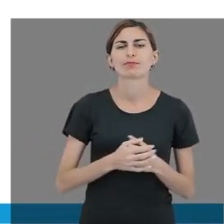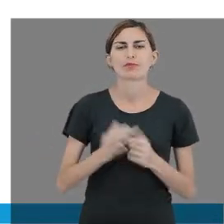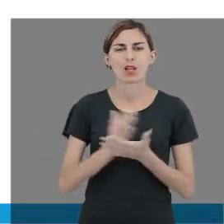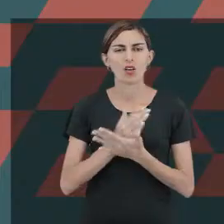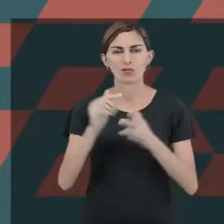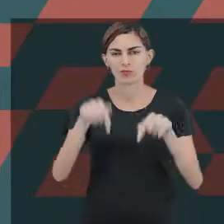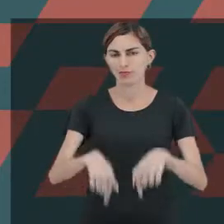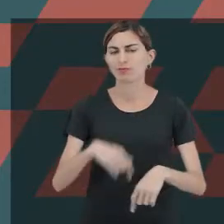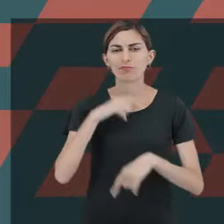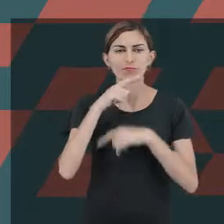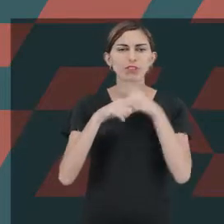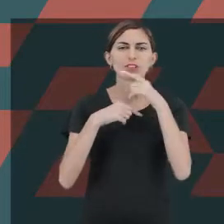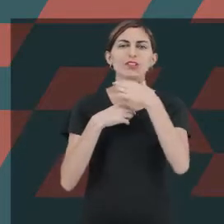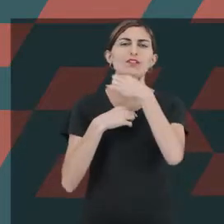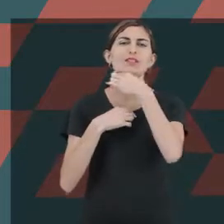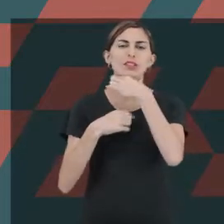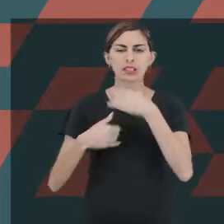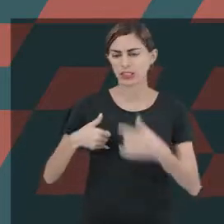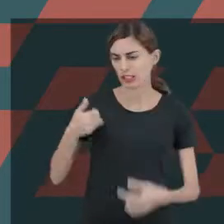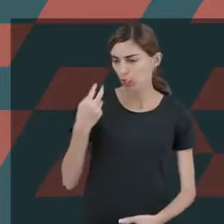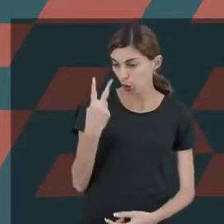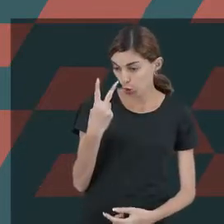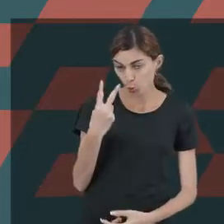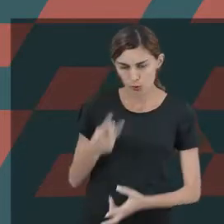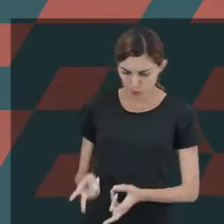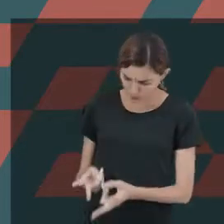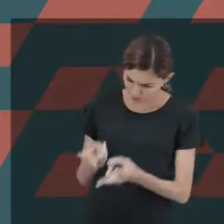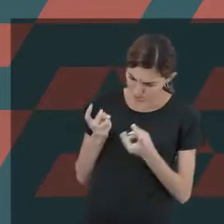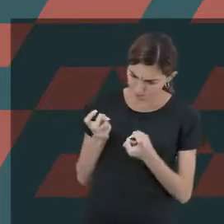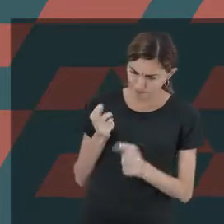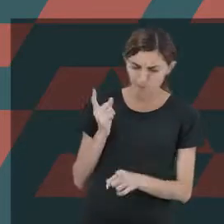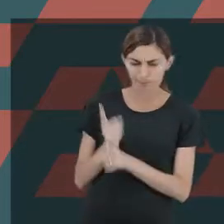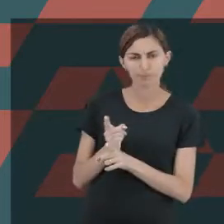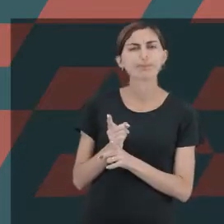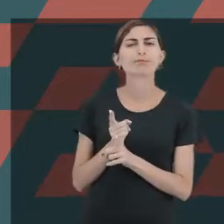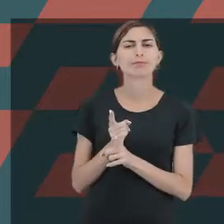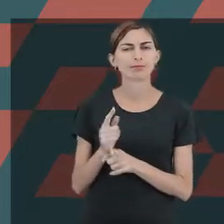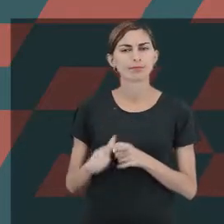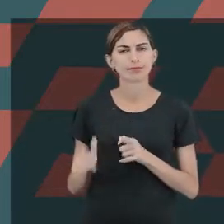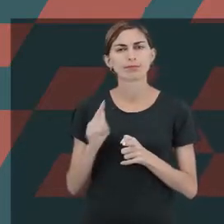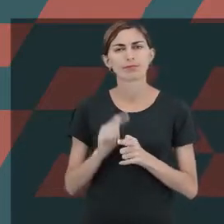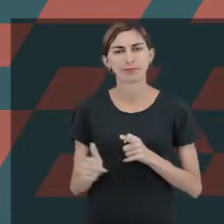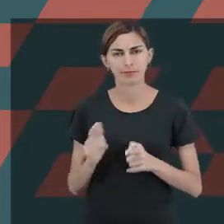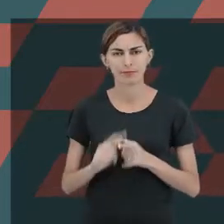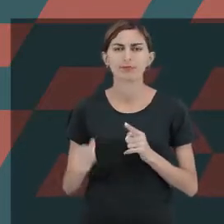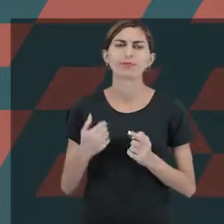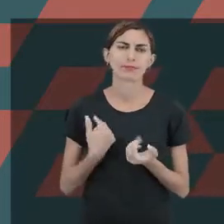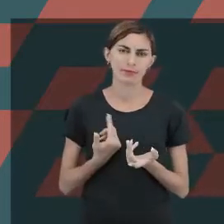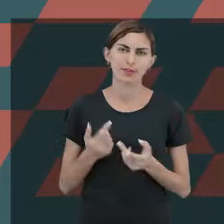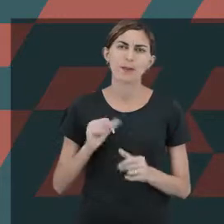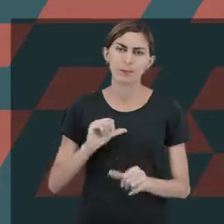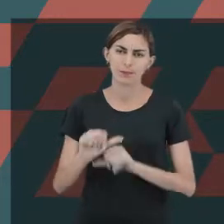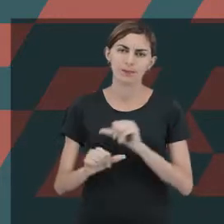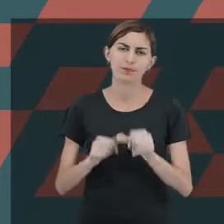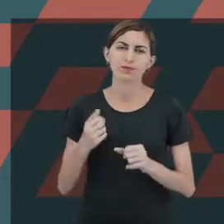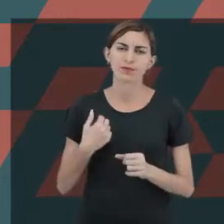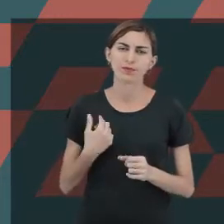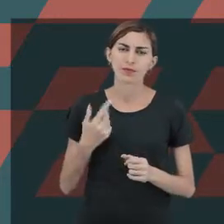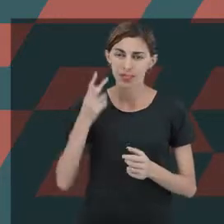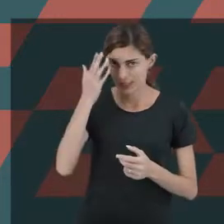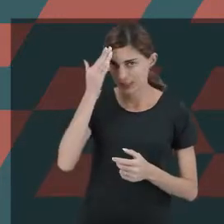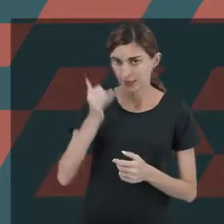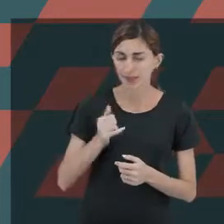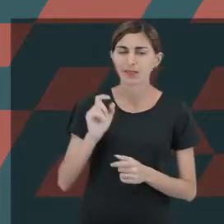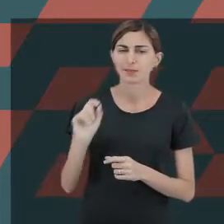partir perto dos 2 anos, a gente já pode determinar esse nível, e geralmente, do ponto de vista motor, esse nível não modifica, porém, sabendo